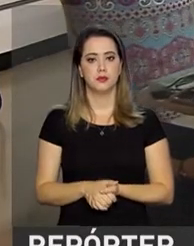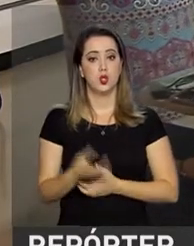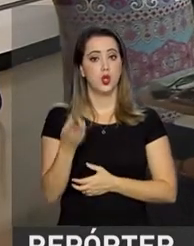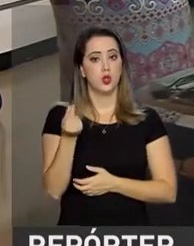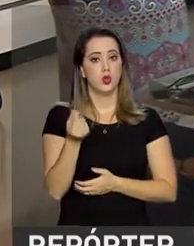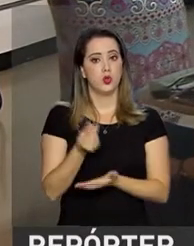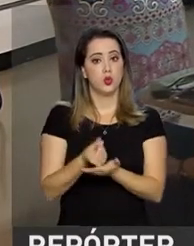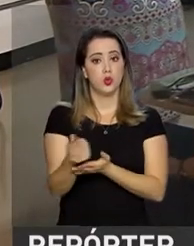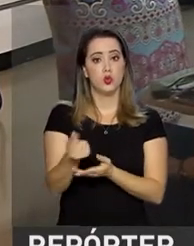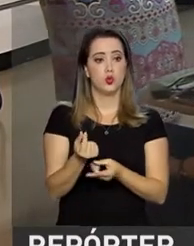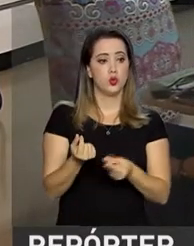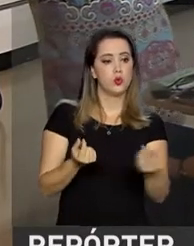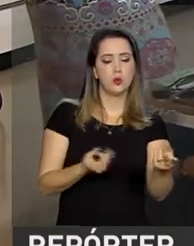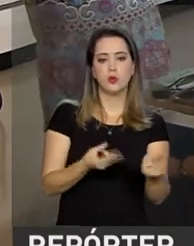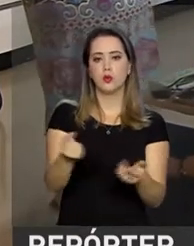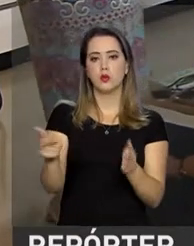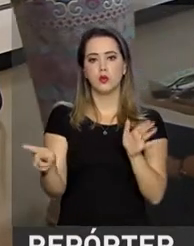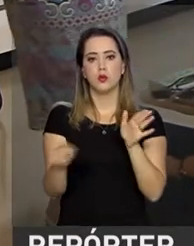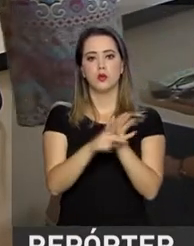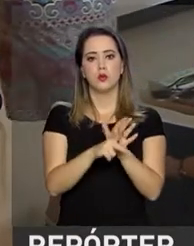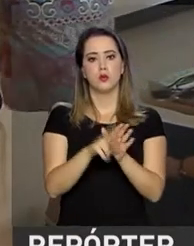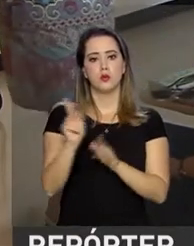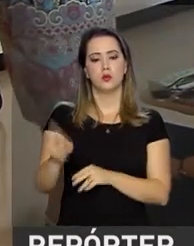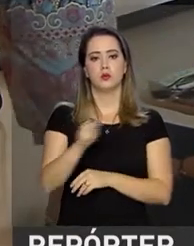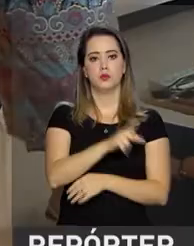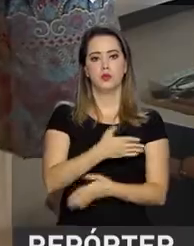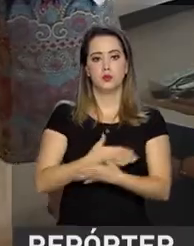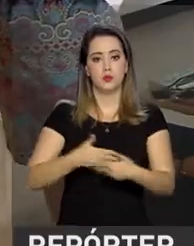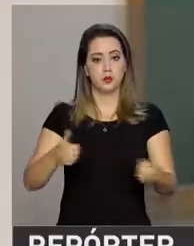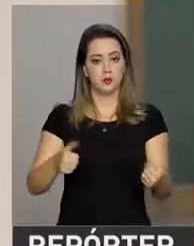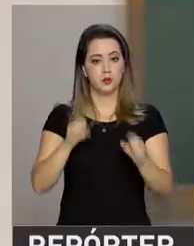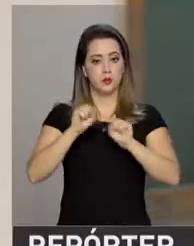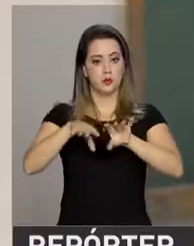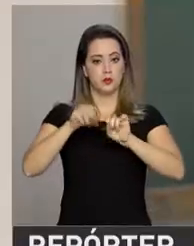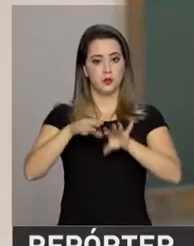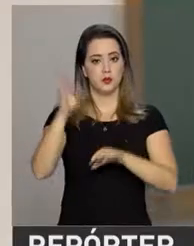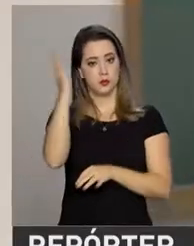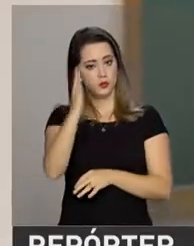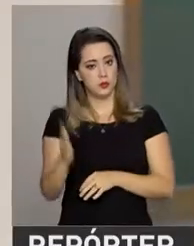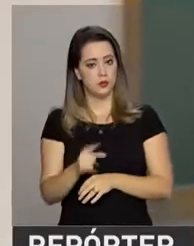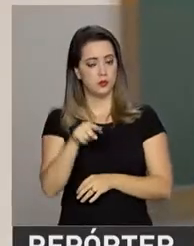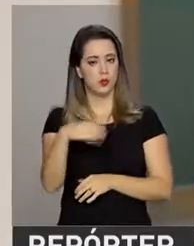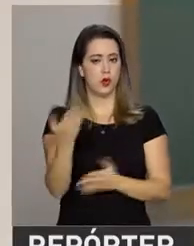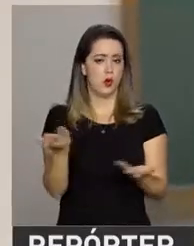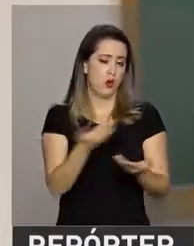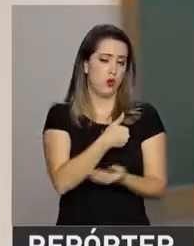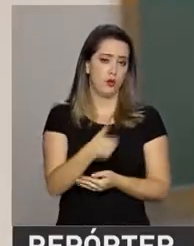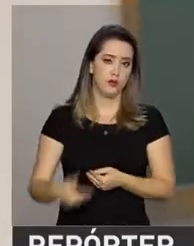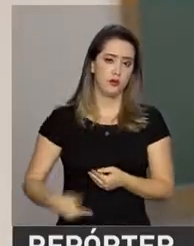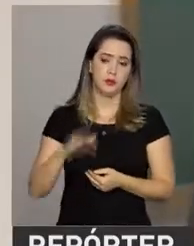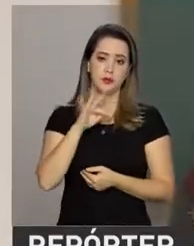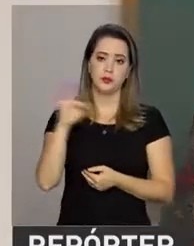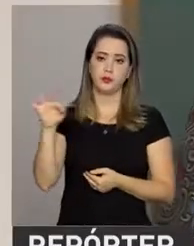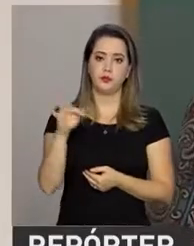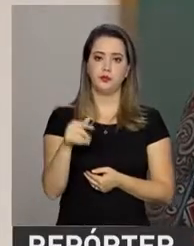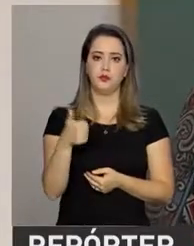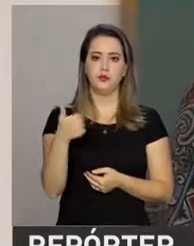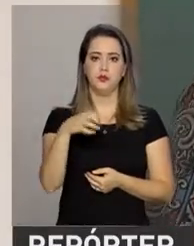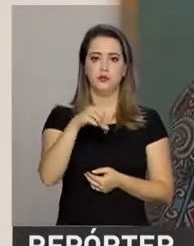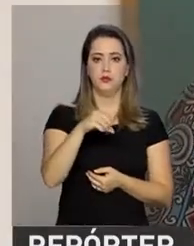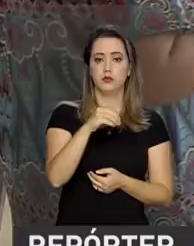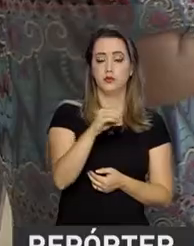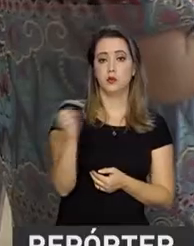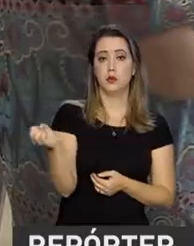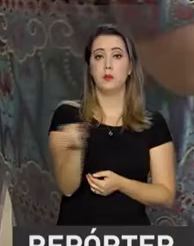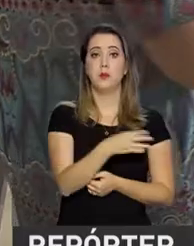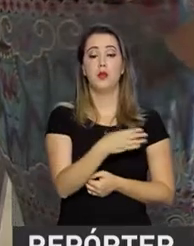Investir nos professores para melhorar o ensino do país. O governo federal está abrindo 190 mil novas